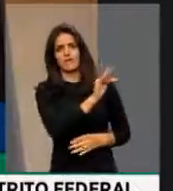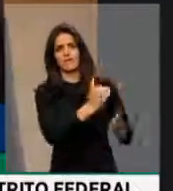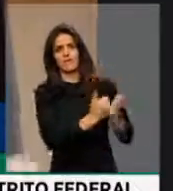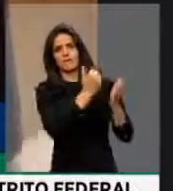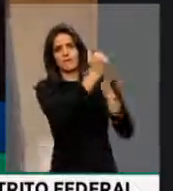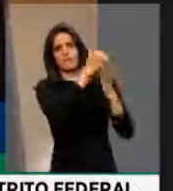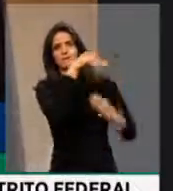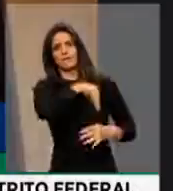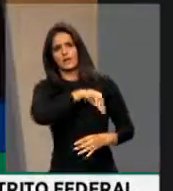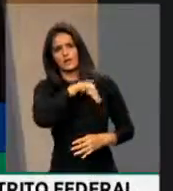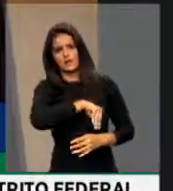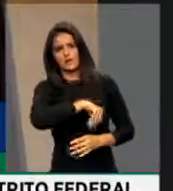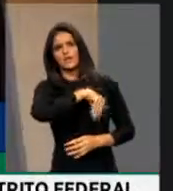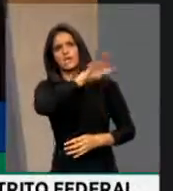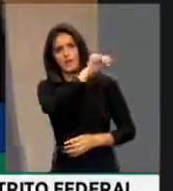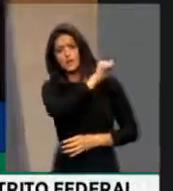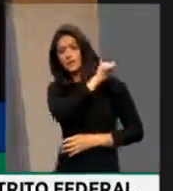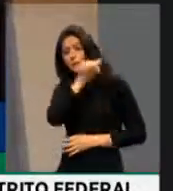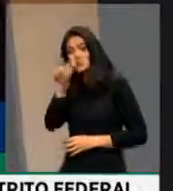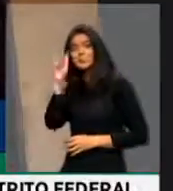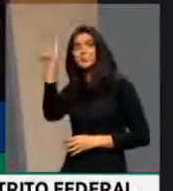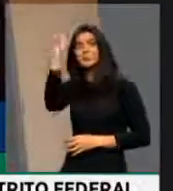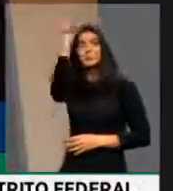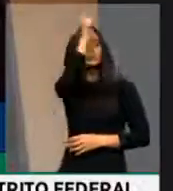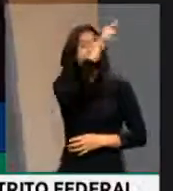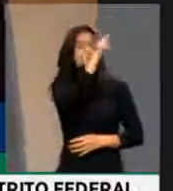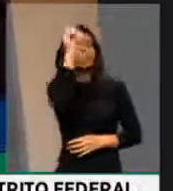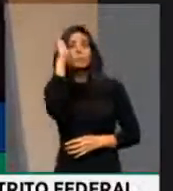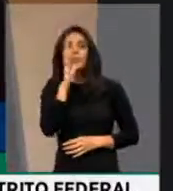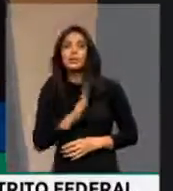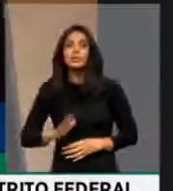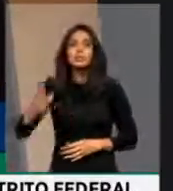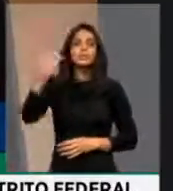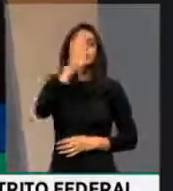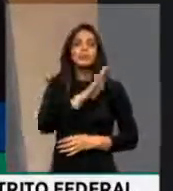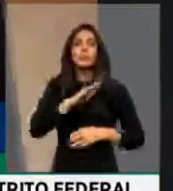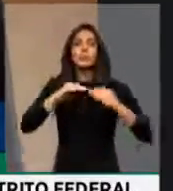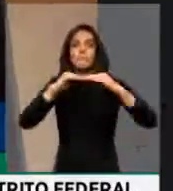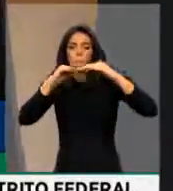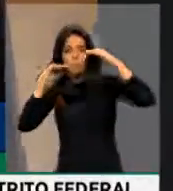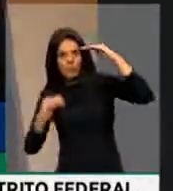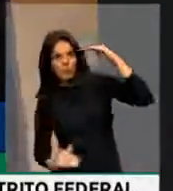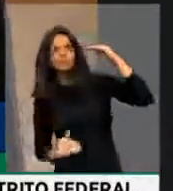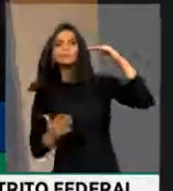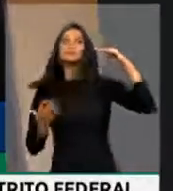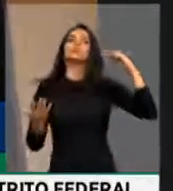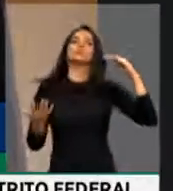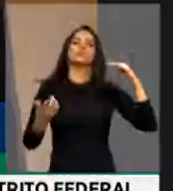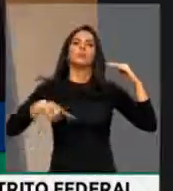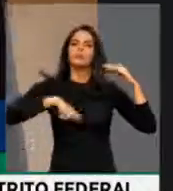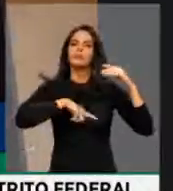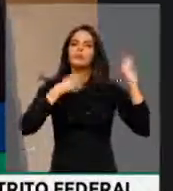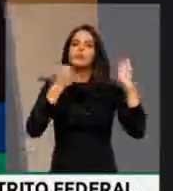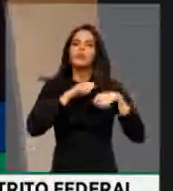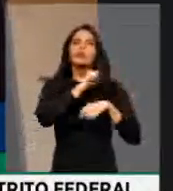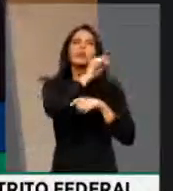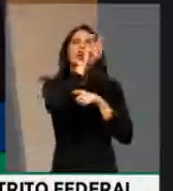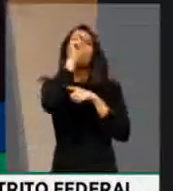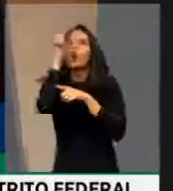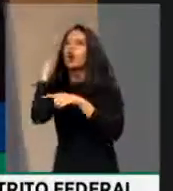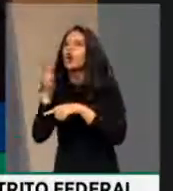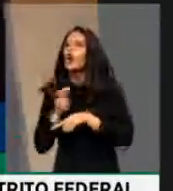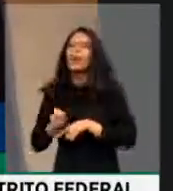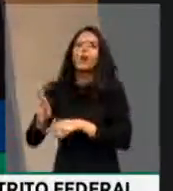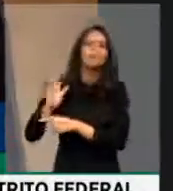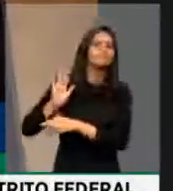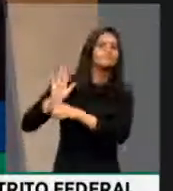ter se aumento que eu eu acho justo mas também nossa amizade temos que olhar para todos os policiais